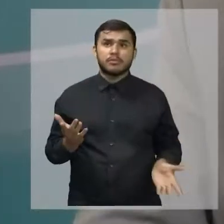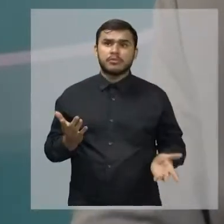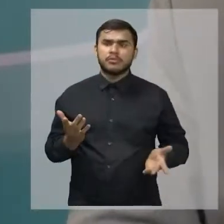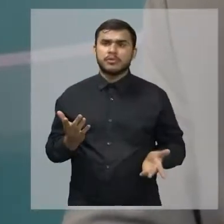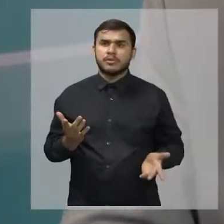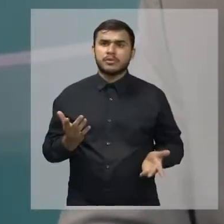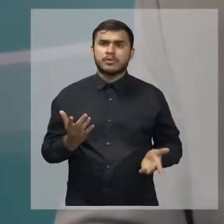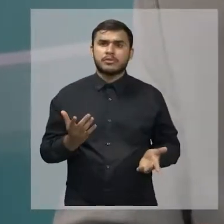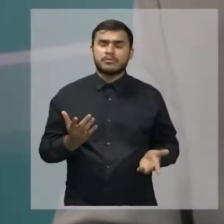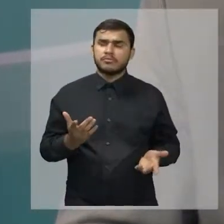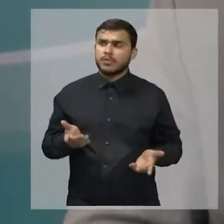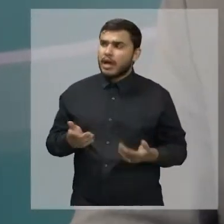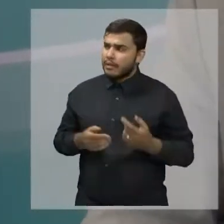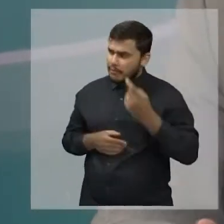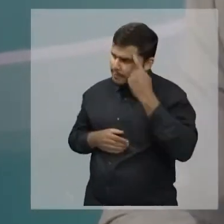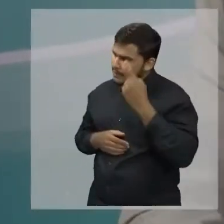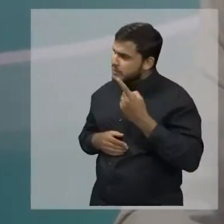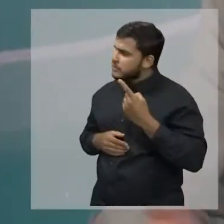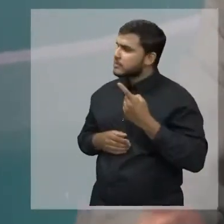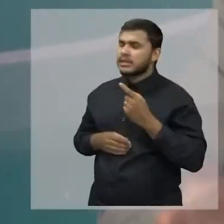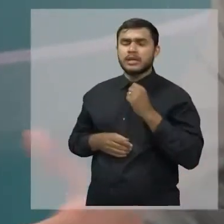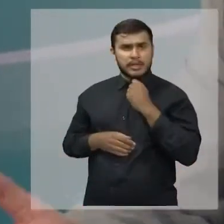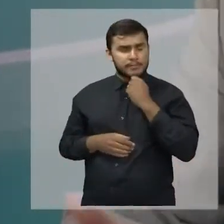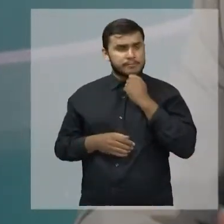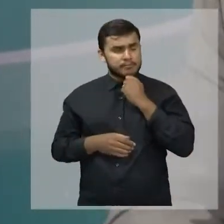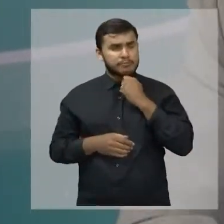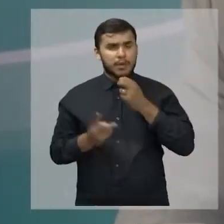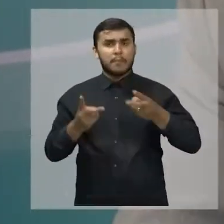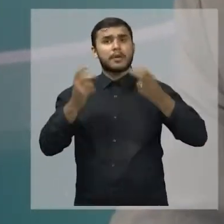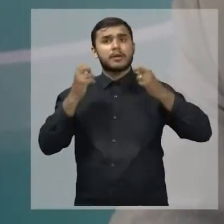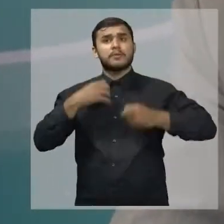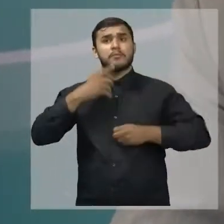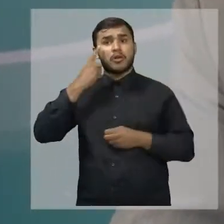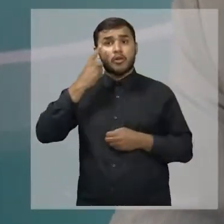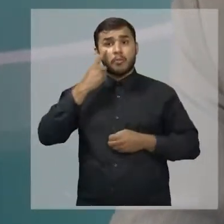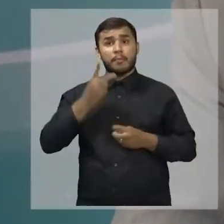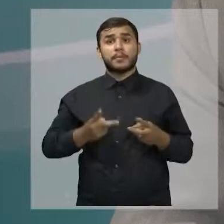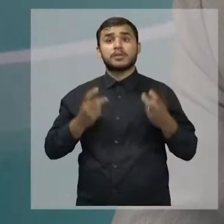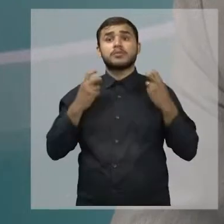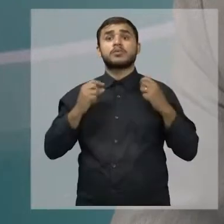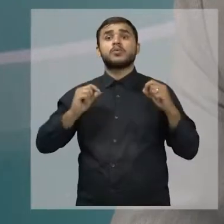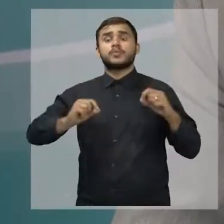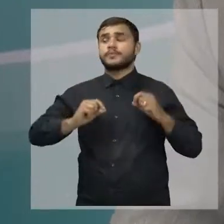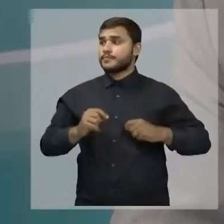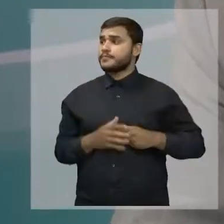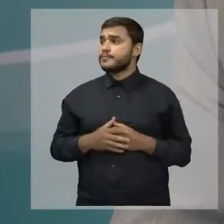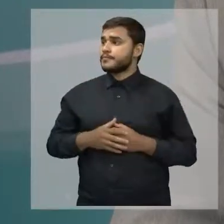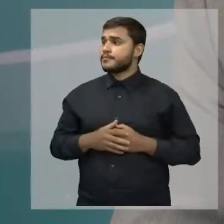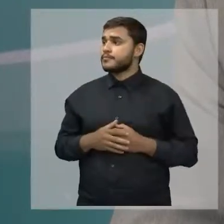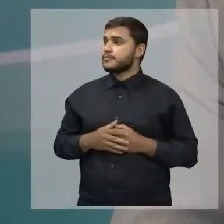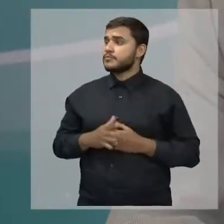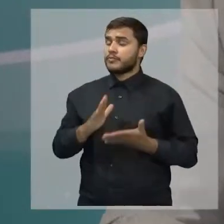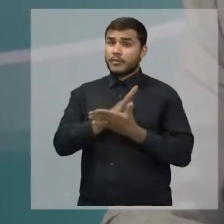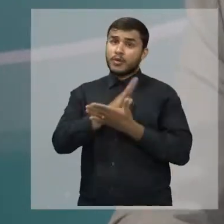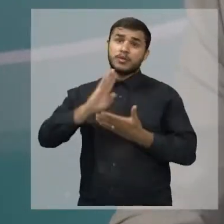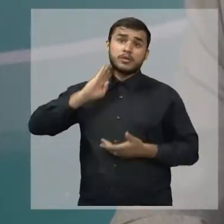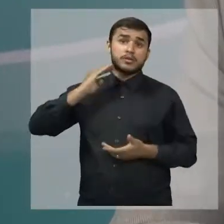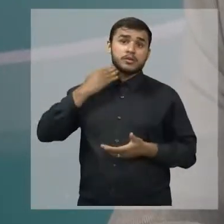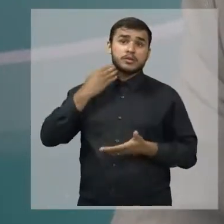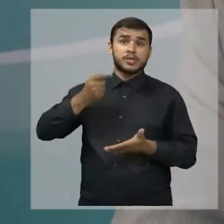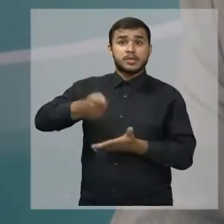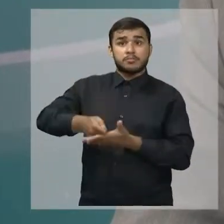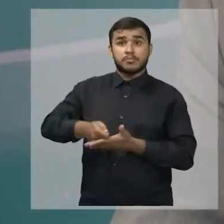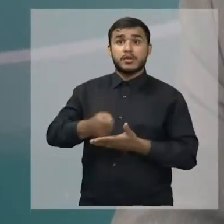o que se mostra, o que eu tenho lido, é o seguinte, que você tem alguns ministros que já adiantaram o voto e vai acabar